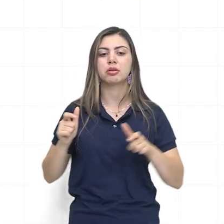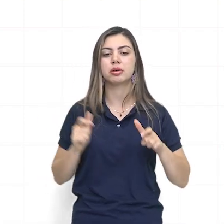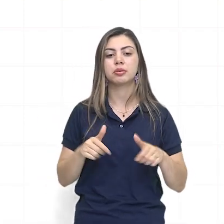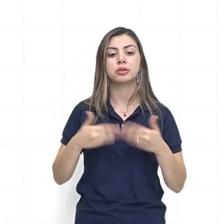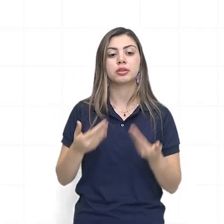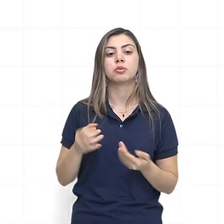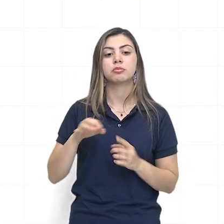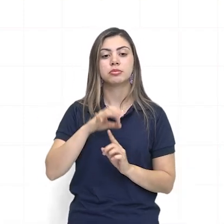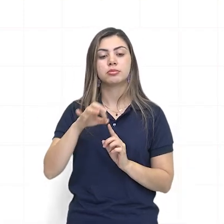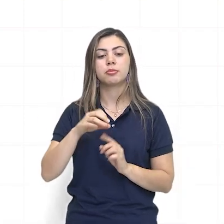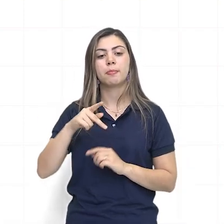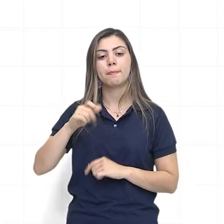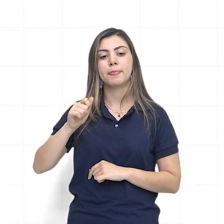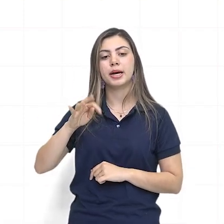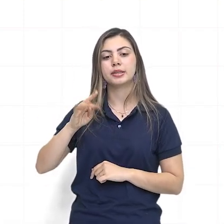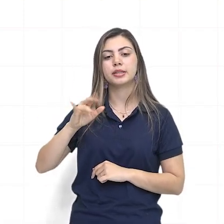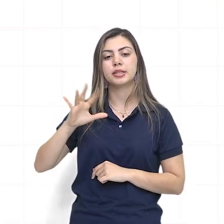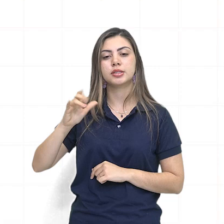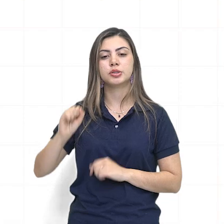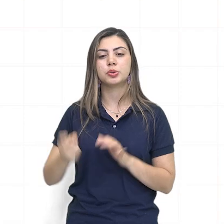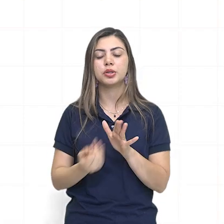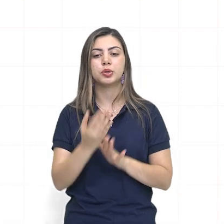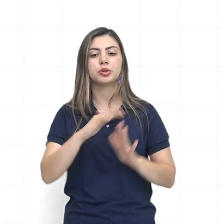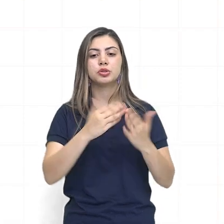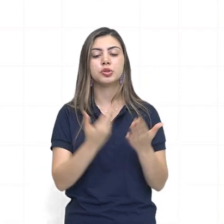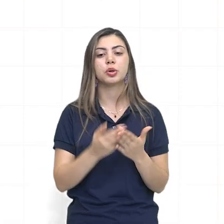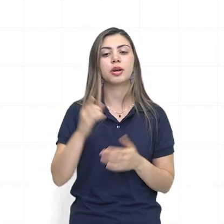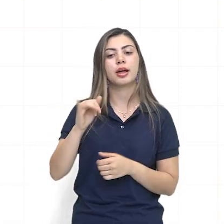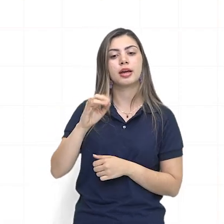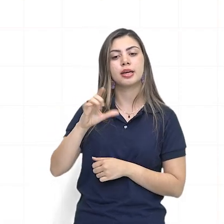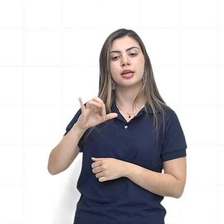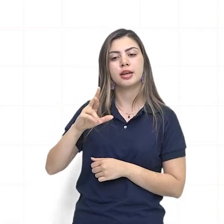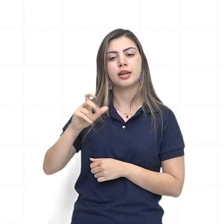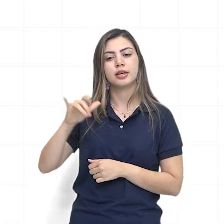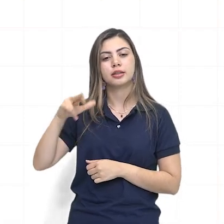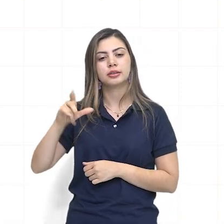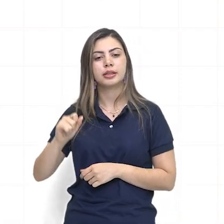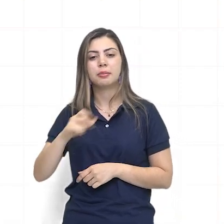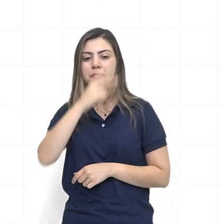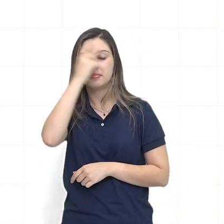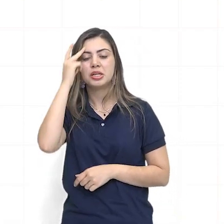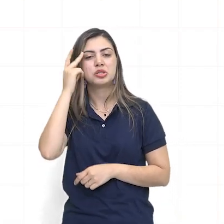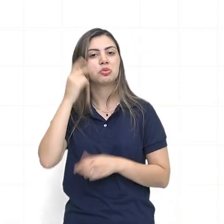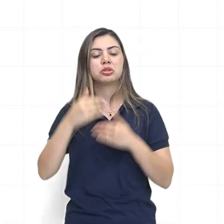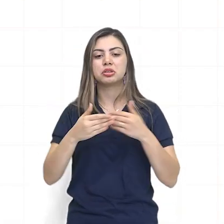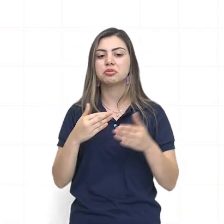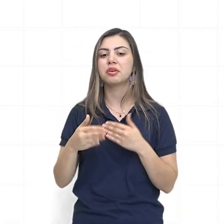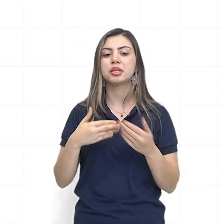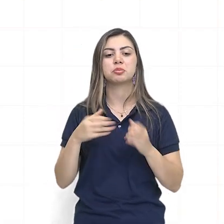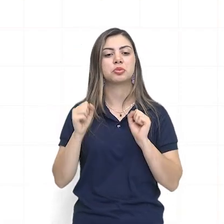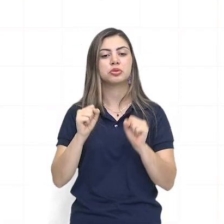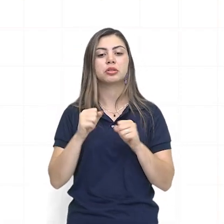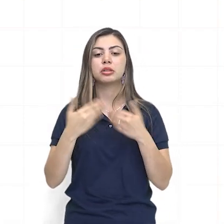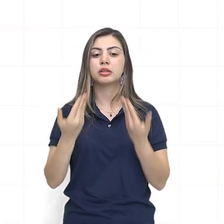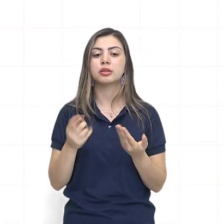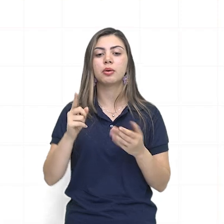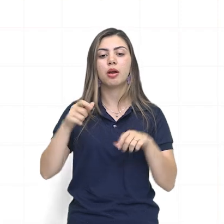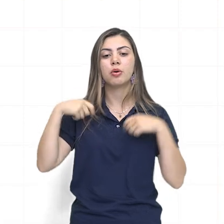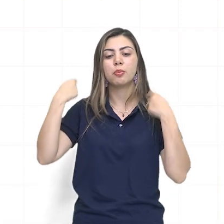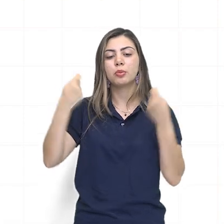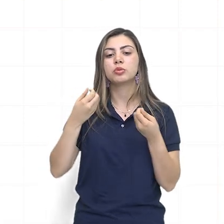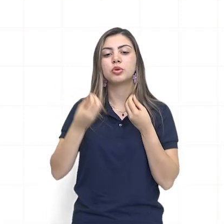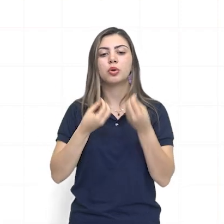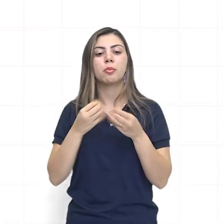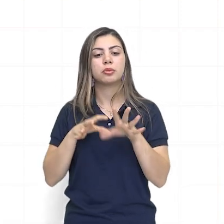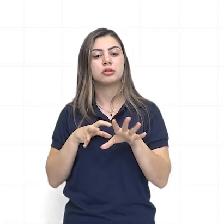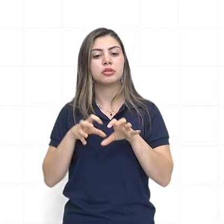São Patrício estimulou escolas na Irlanda, tanto para monges quanto para leigos. Era muito normal os monges